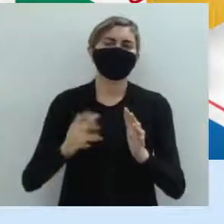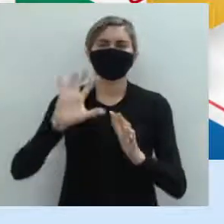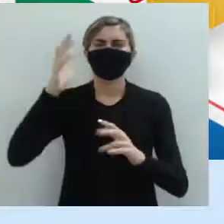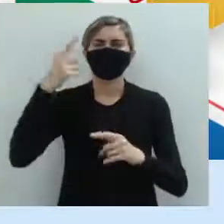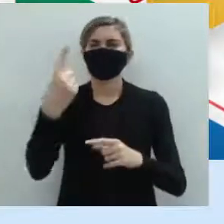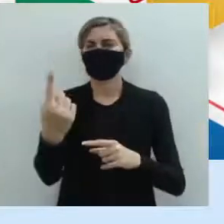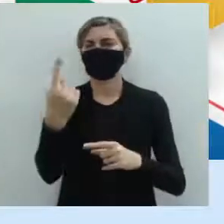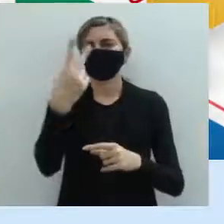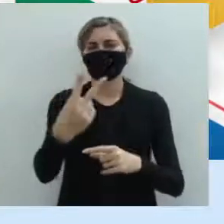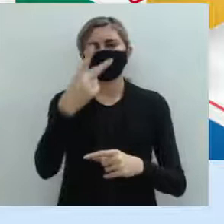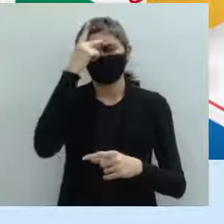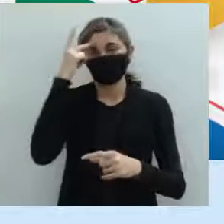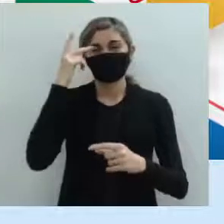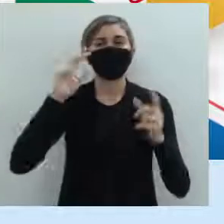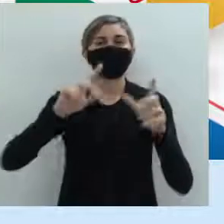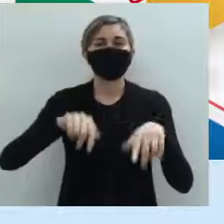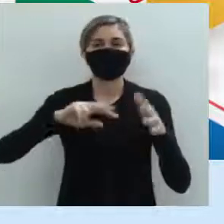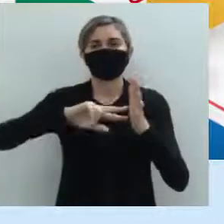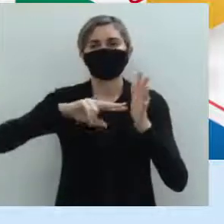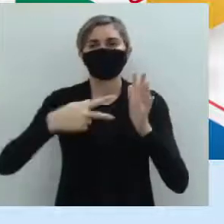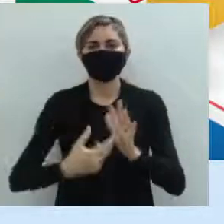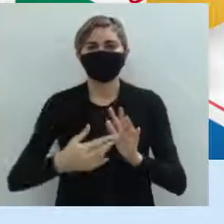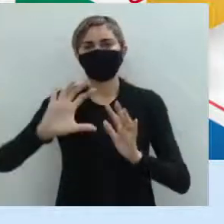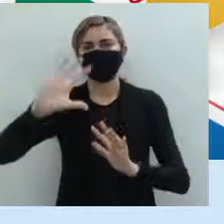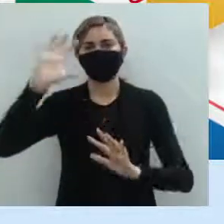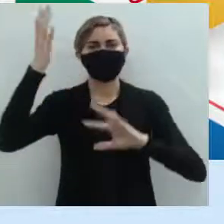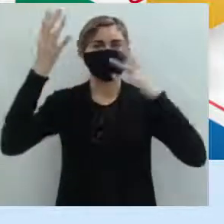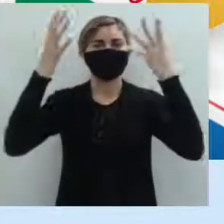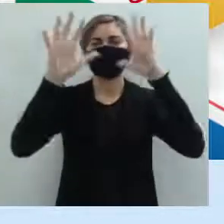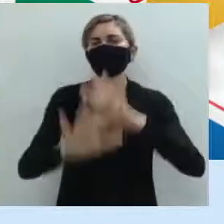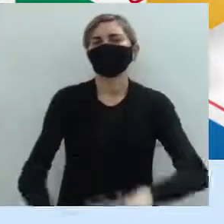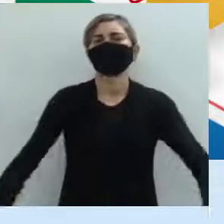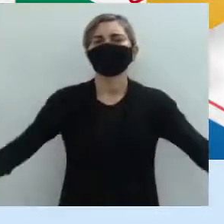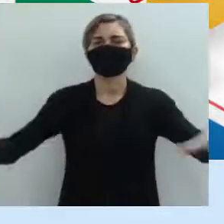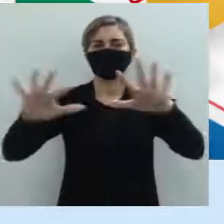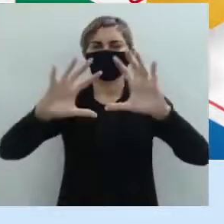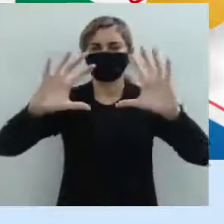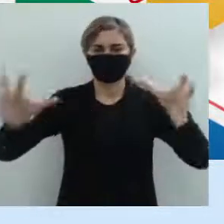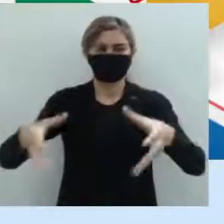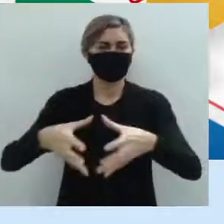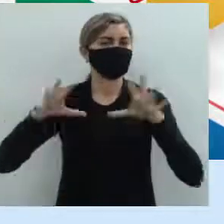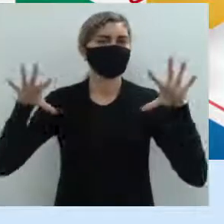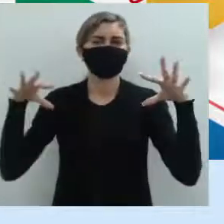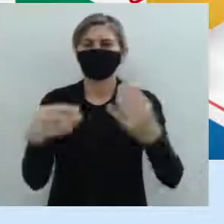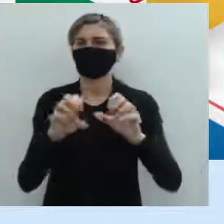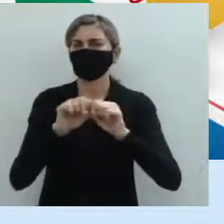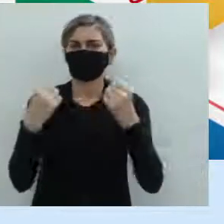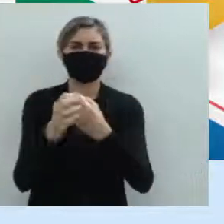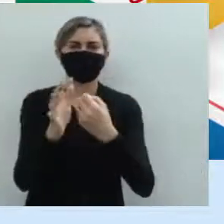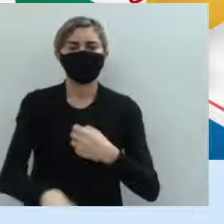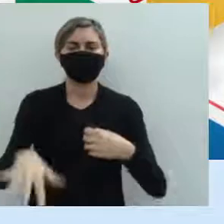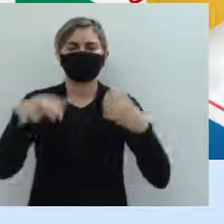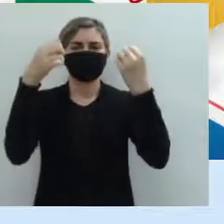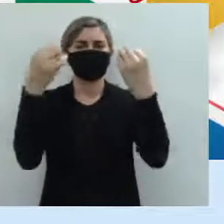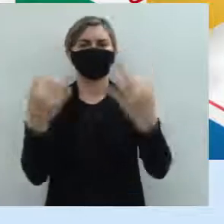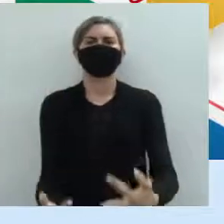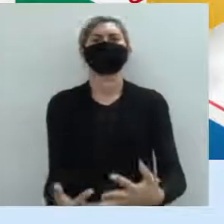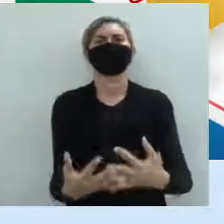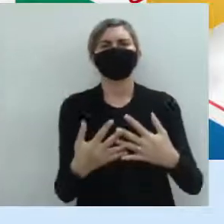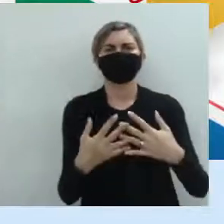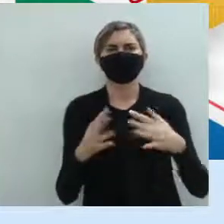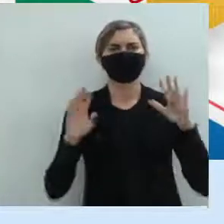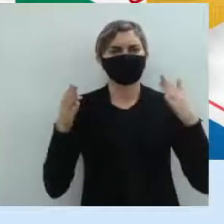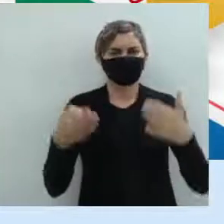duas pessoas, ele dá sentido aos acontecimentos para a coletividade. É a explicação dos acontecimentos